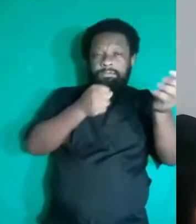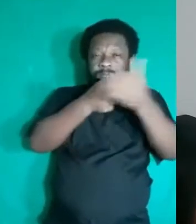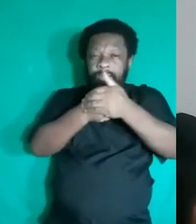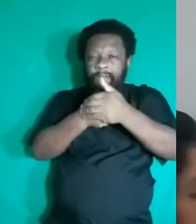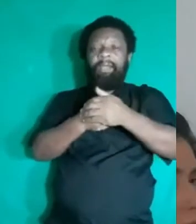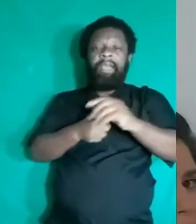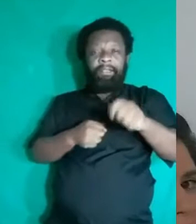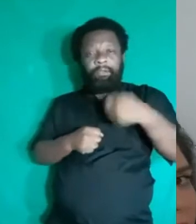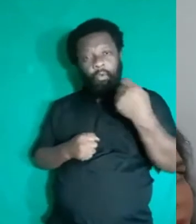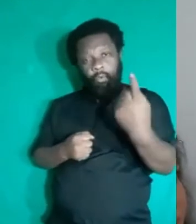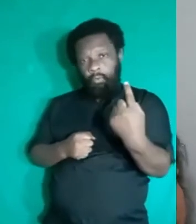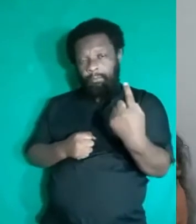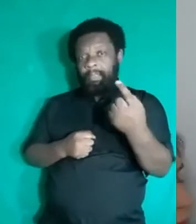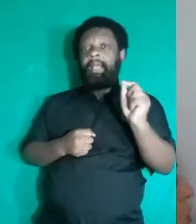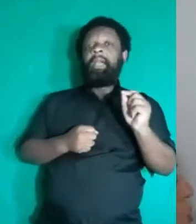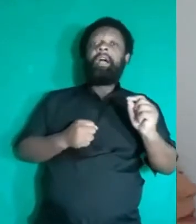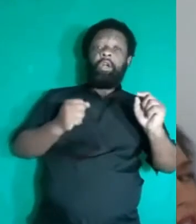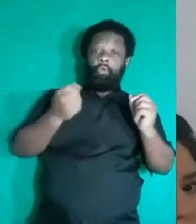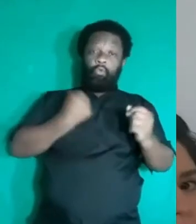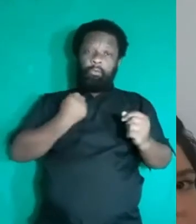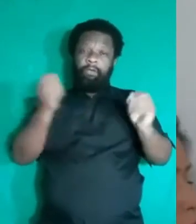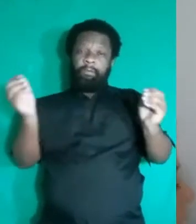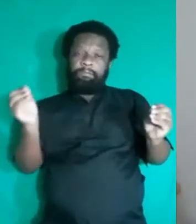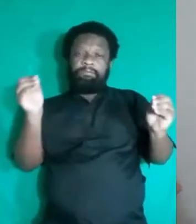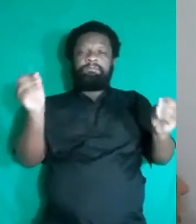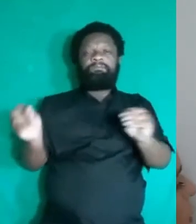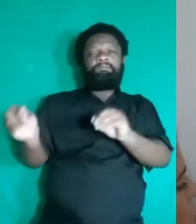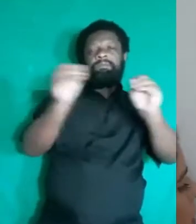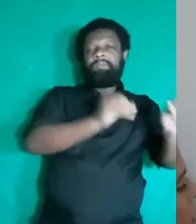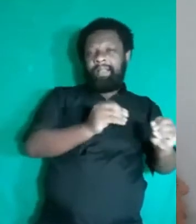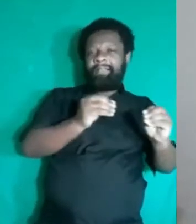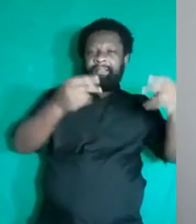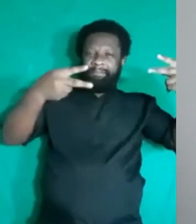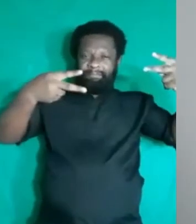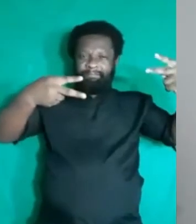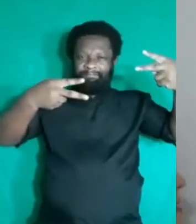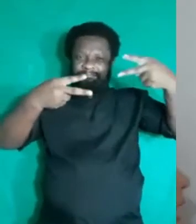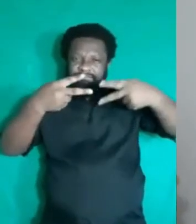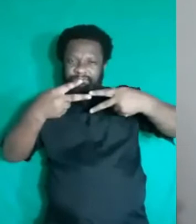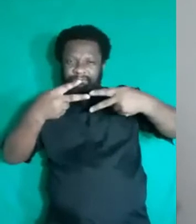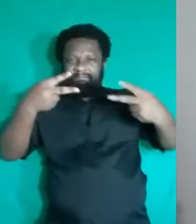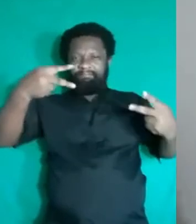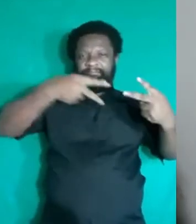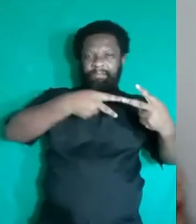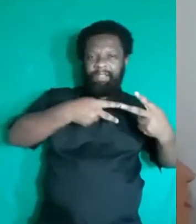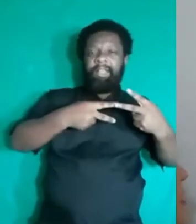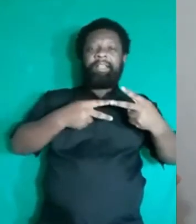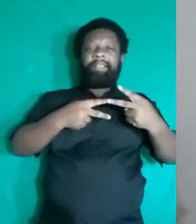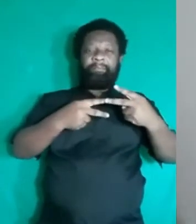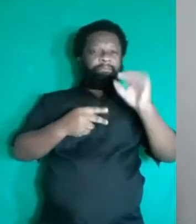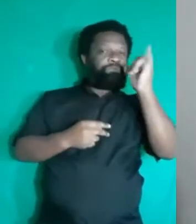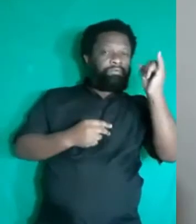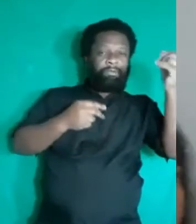está implícito aqui, não aparece justamente por ser 1, mas ele é um número que nós vamos jogar para esse lado, né, com